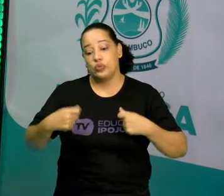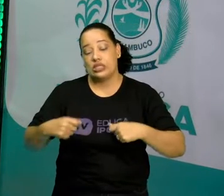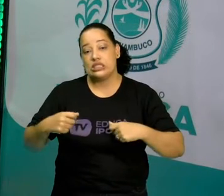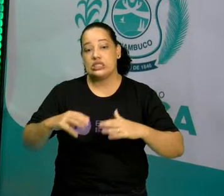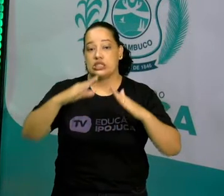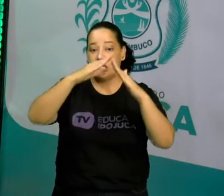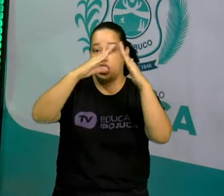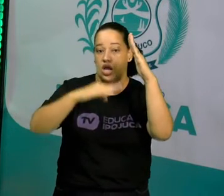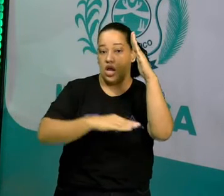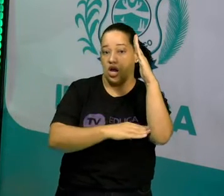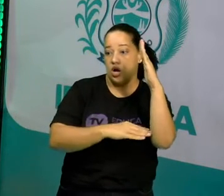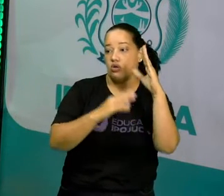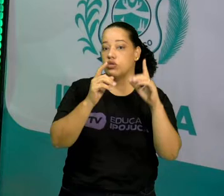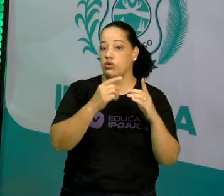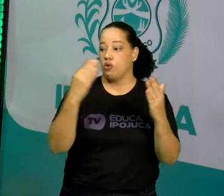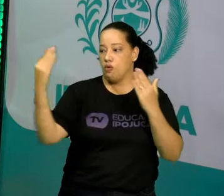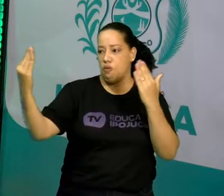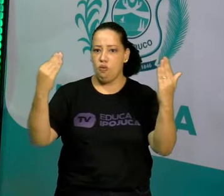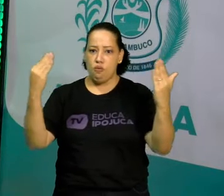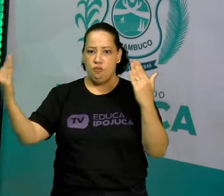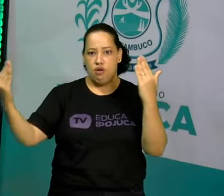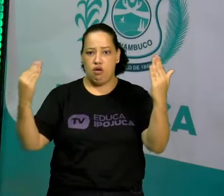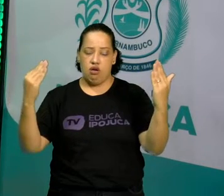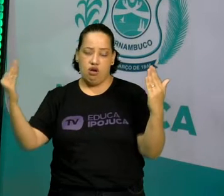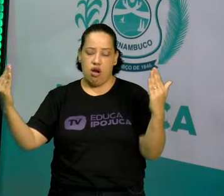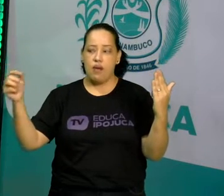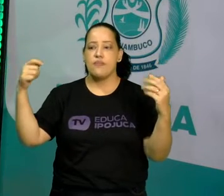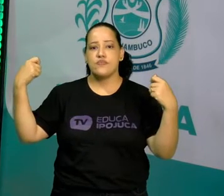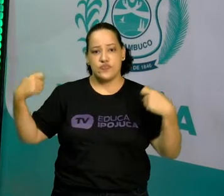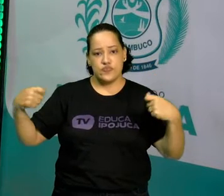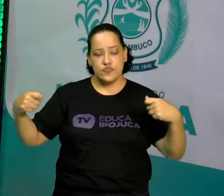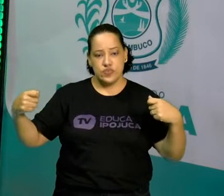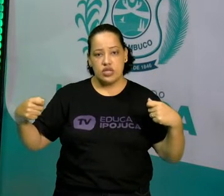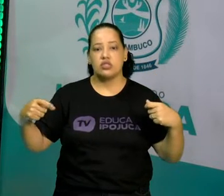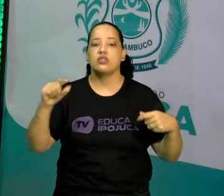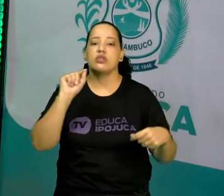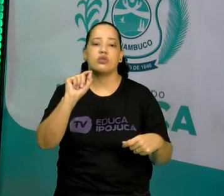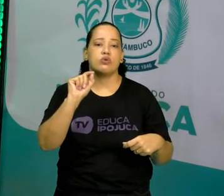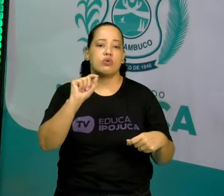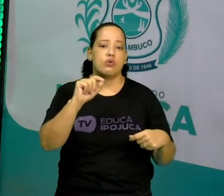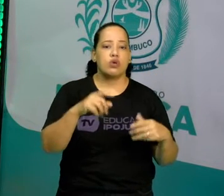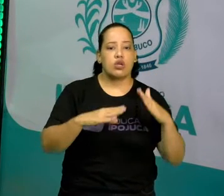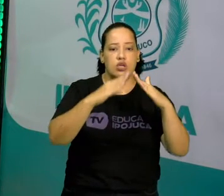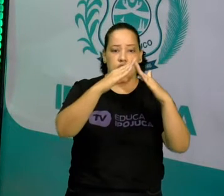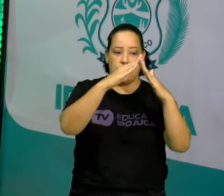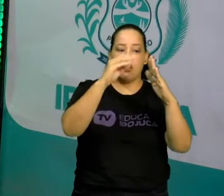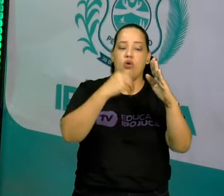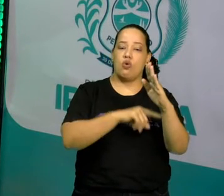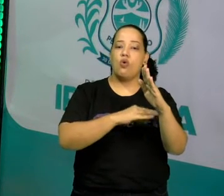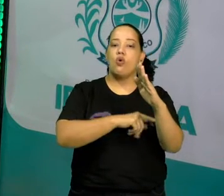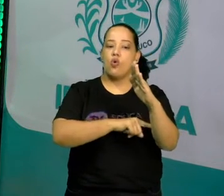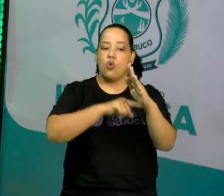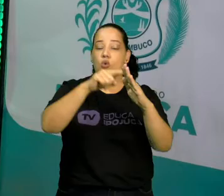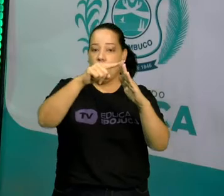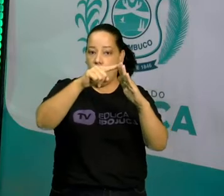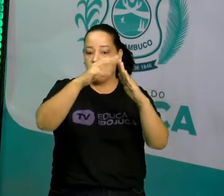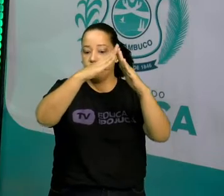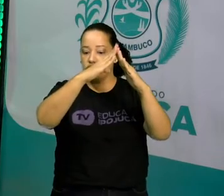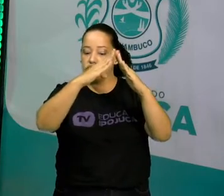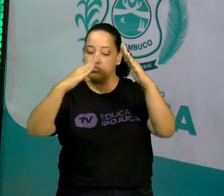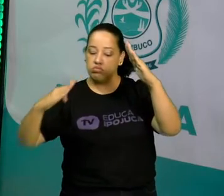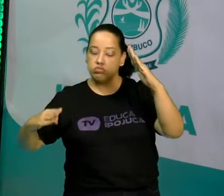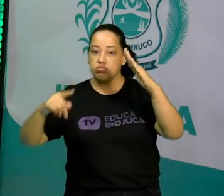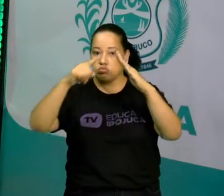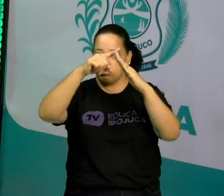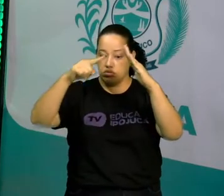caso, tem que ter um lado correspondente igual o ângulo e o outro lado. Vamos